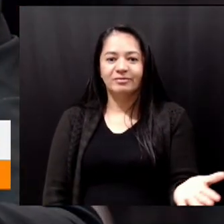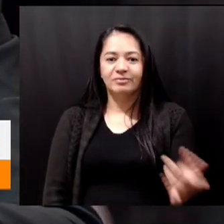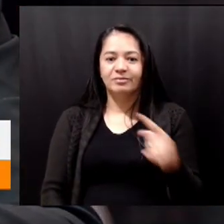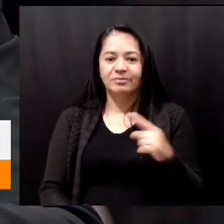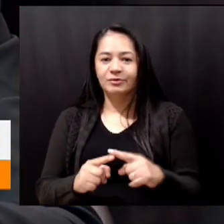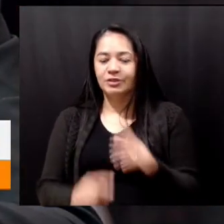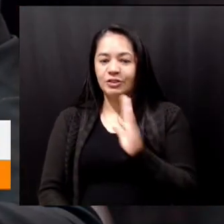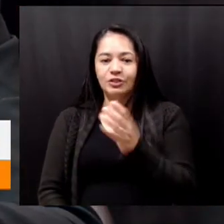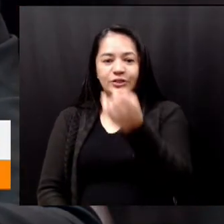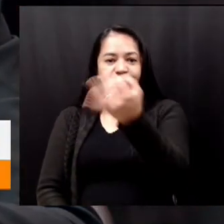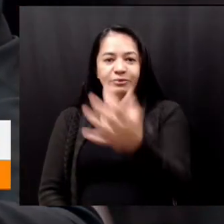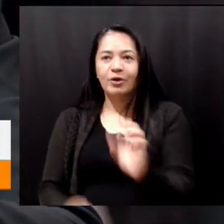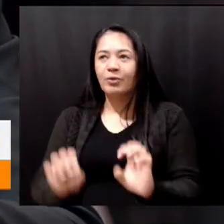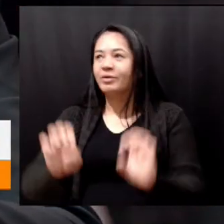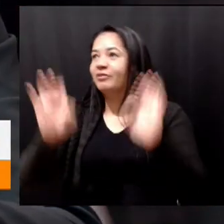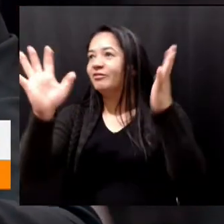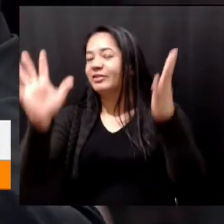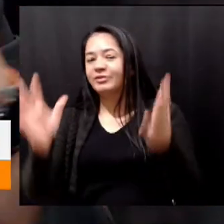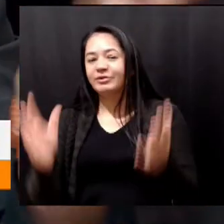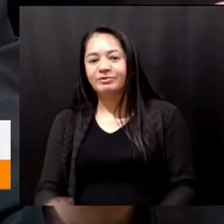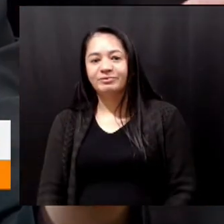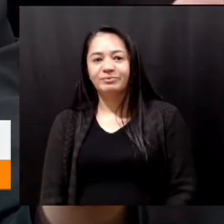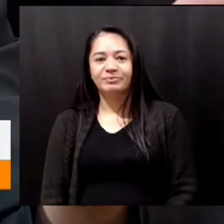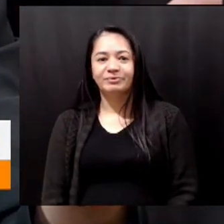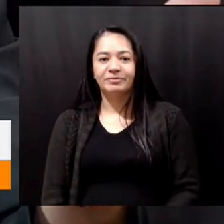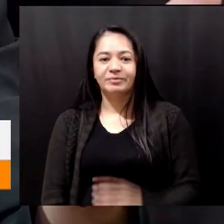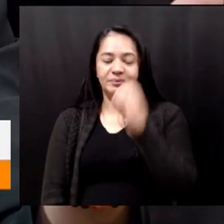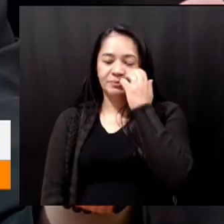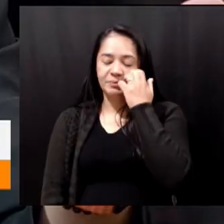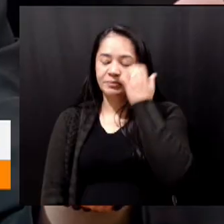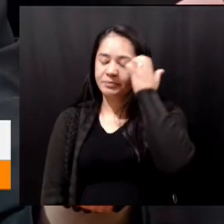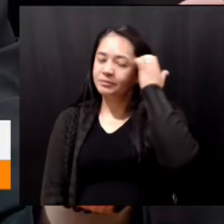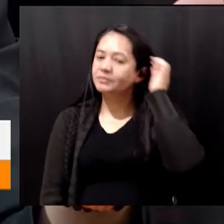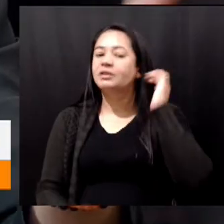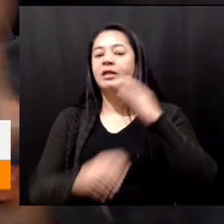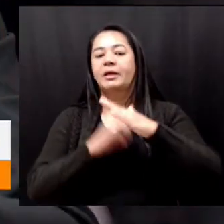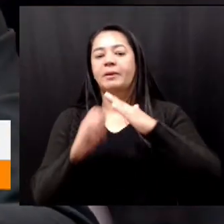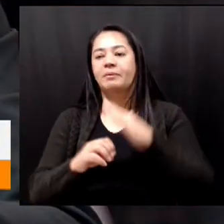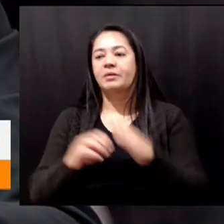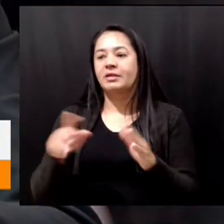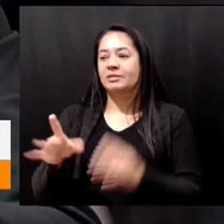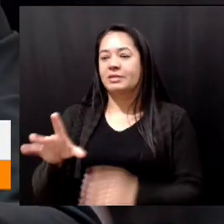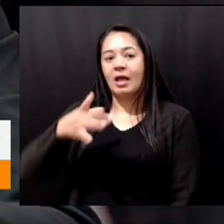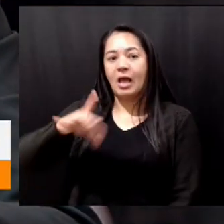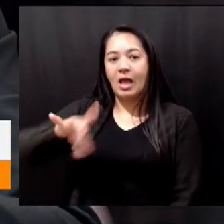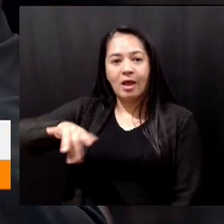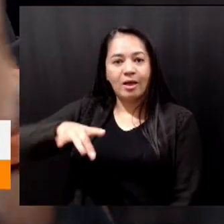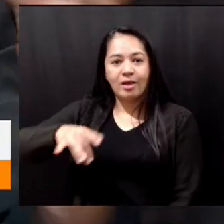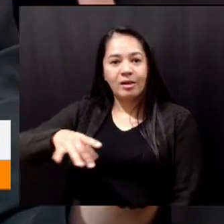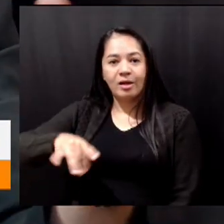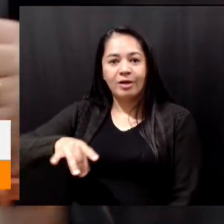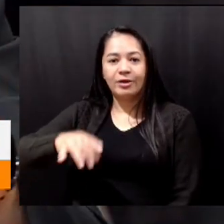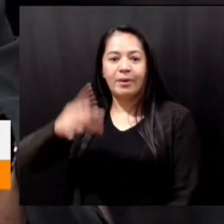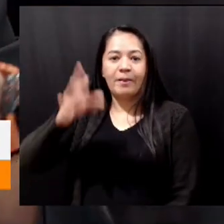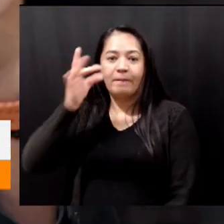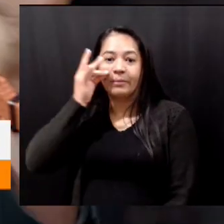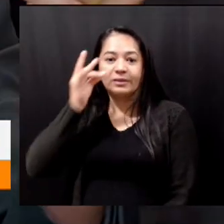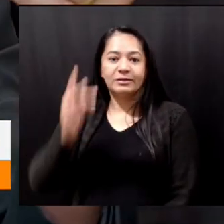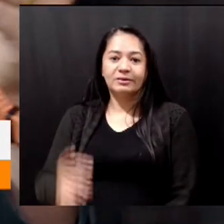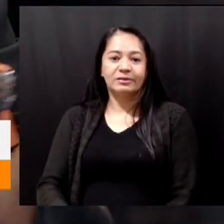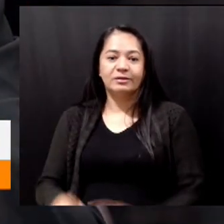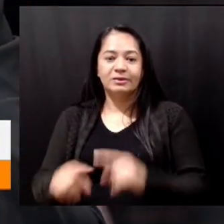evento que estão ali grandes empresas, a Claro esteve presente, por exemplo. Sim. Mas tem